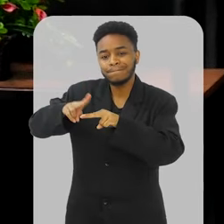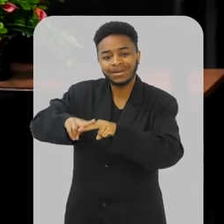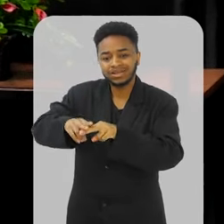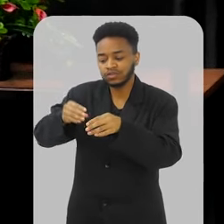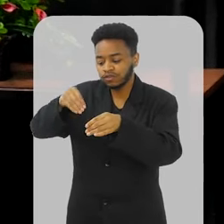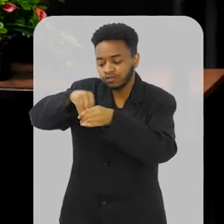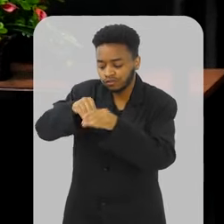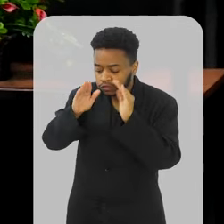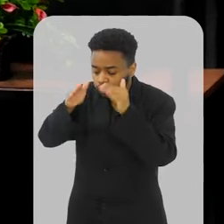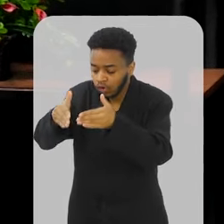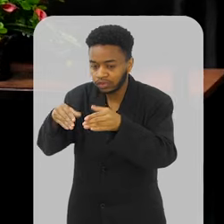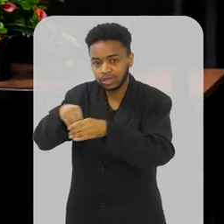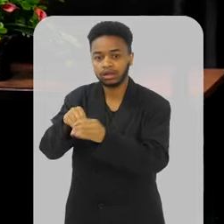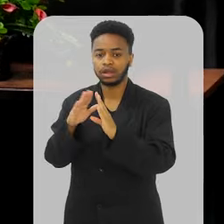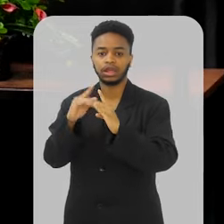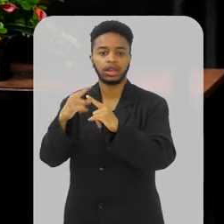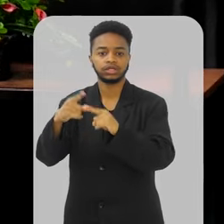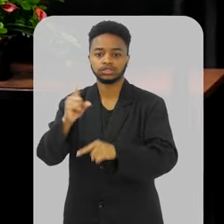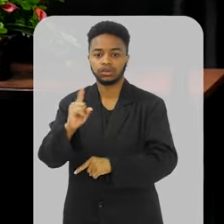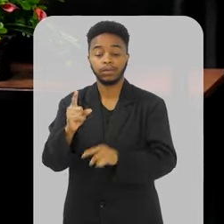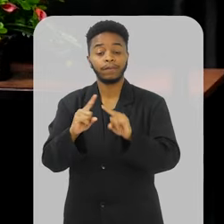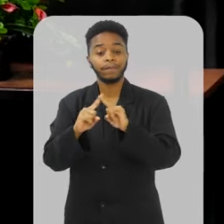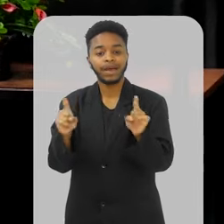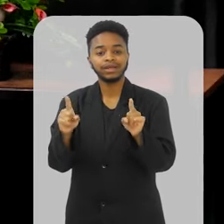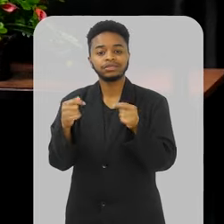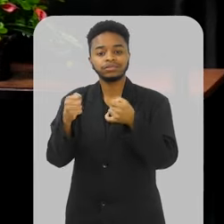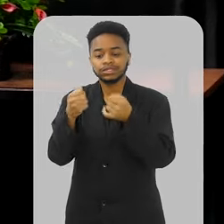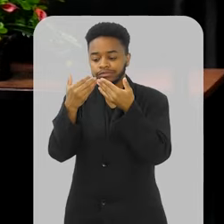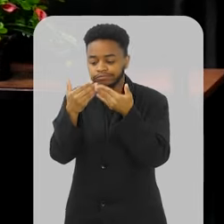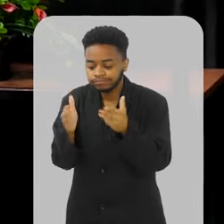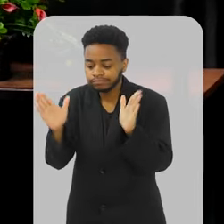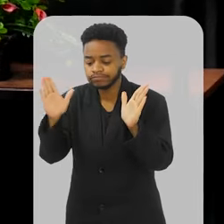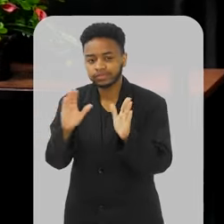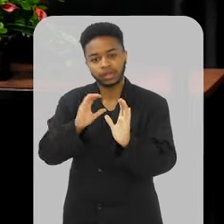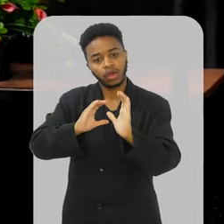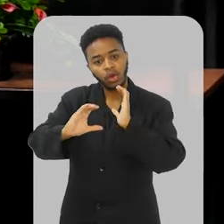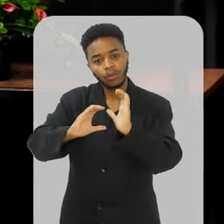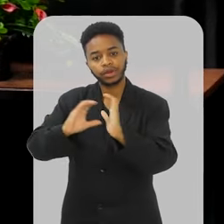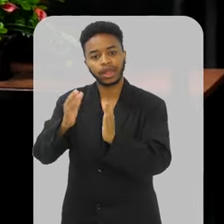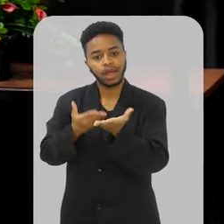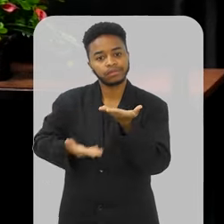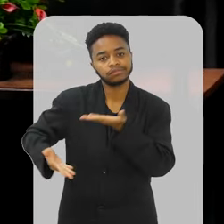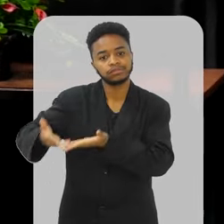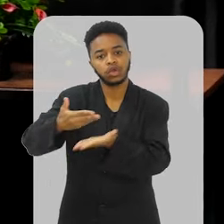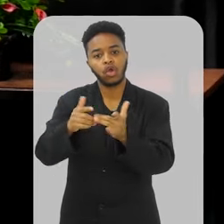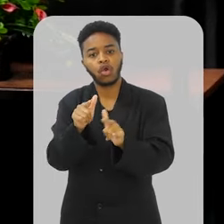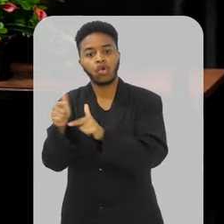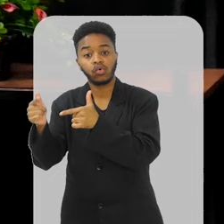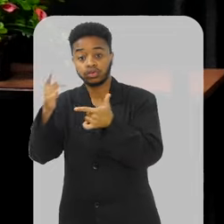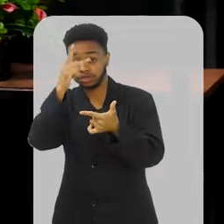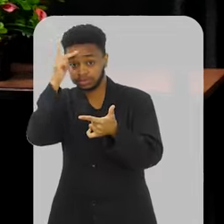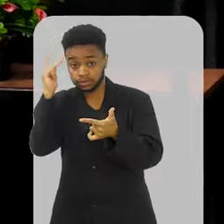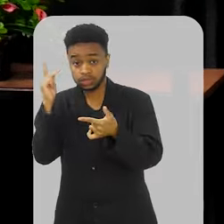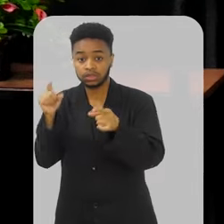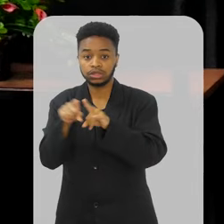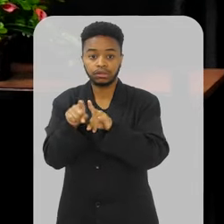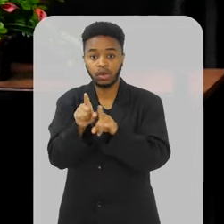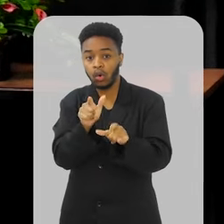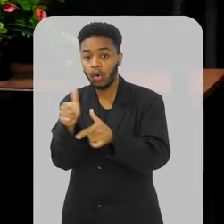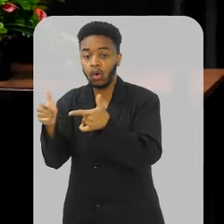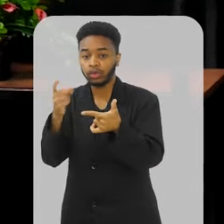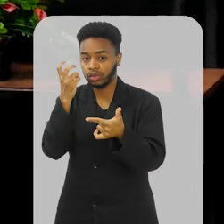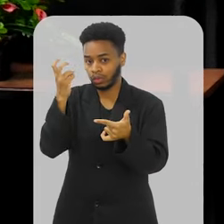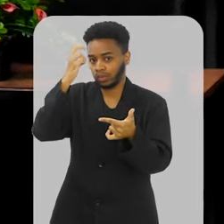dentro da sacristia de uma igreja mas ele pudesse dialogar com comunicar com as outras pessoas com as outras